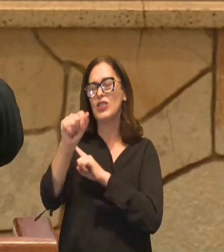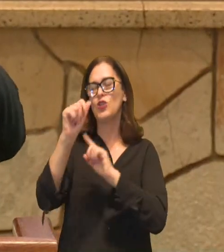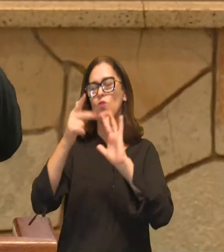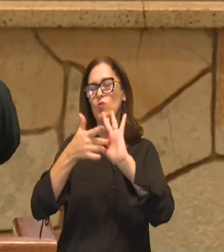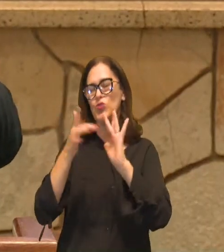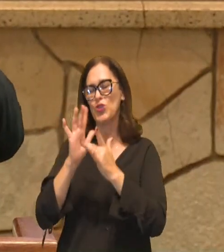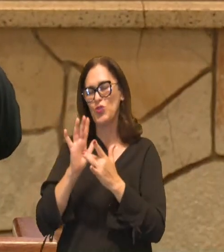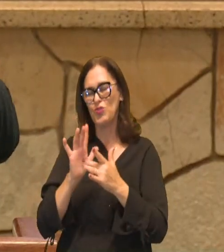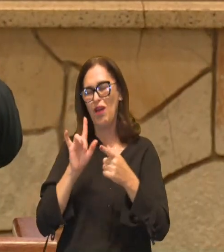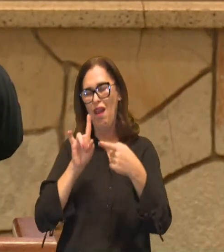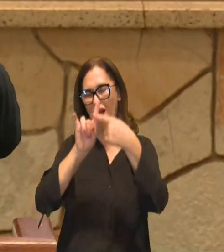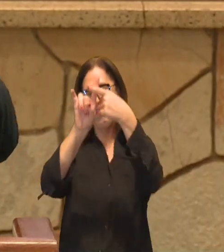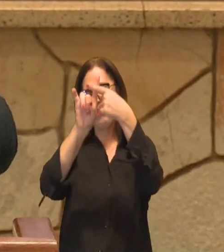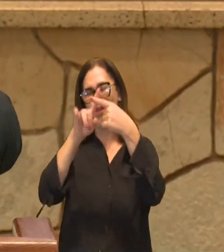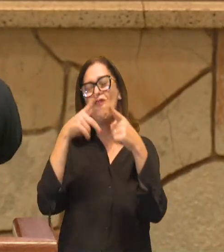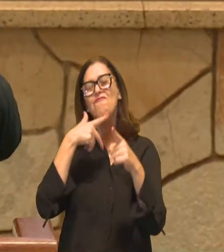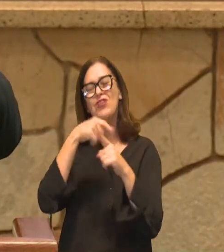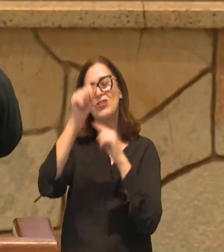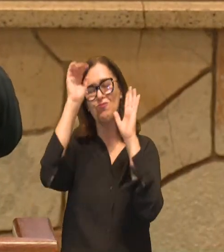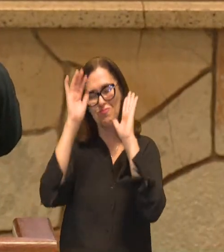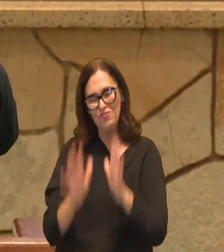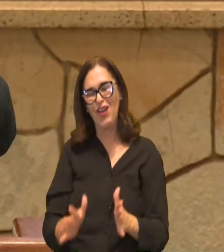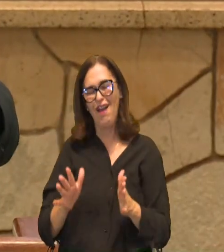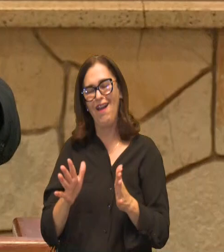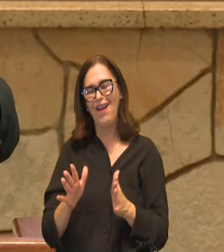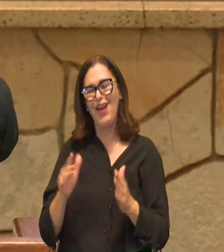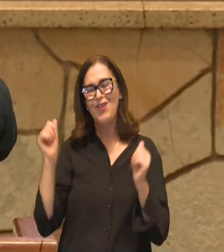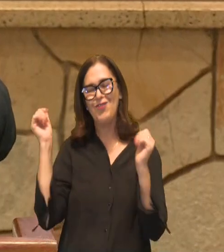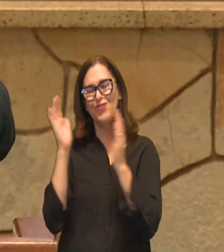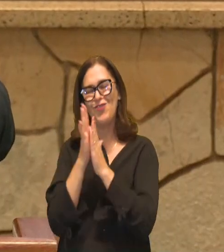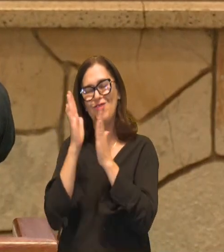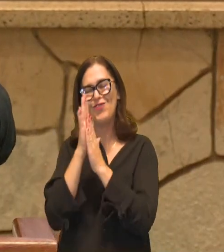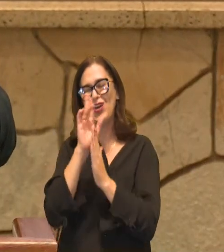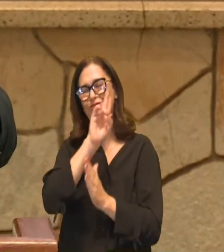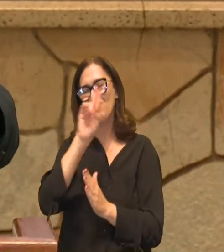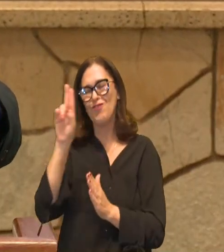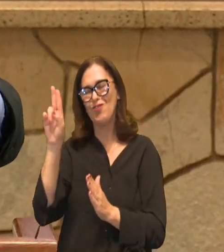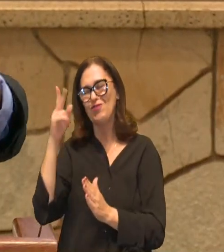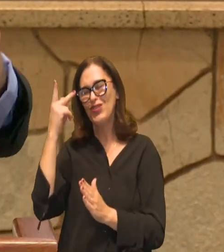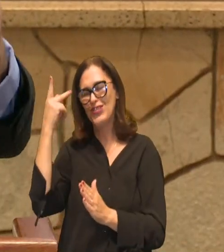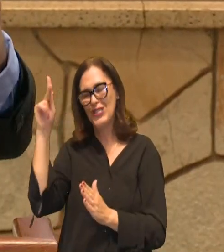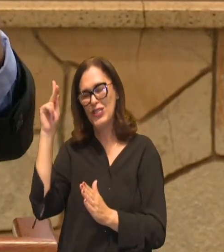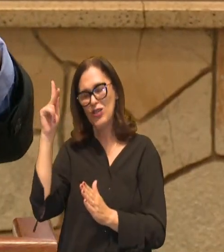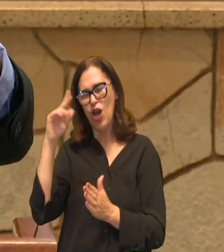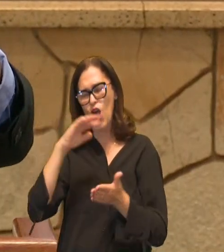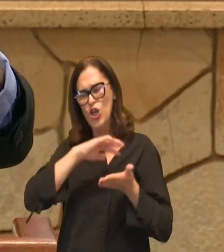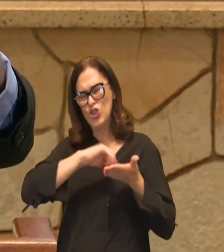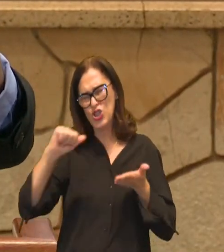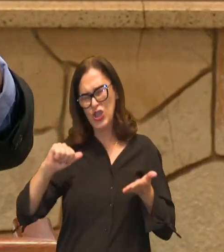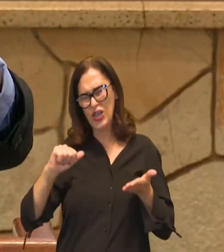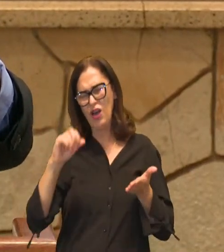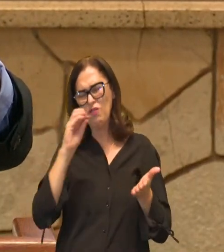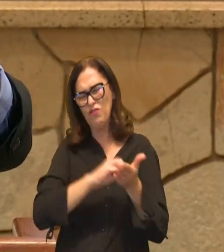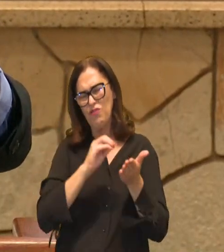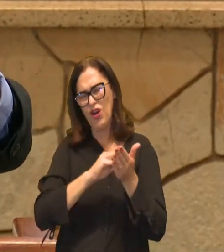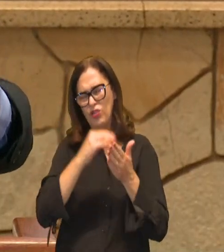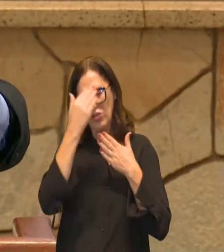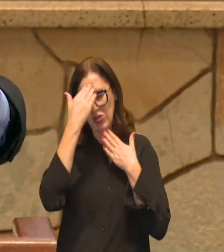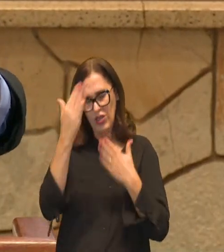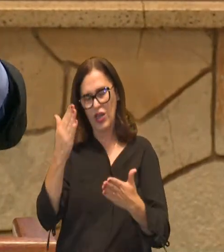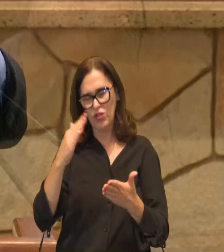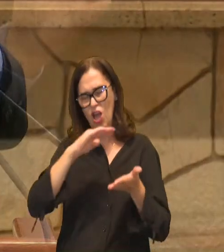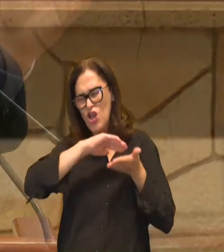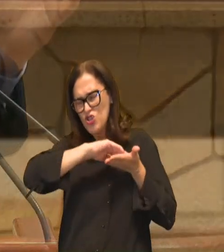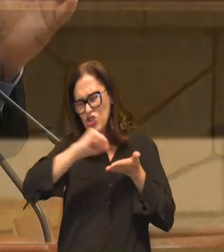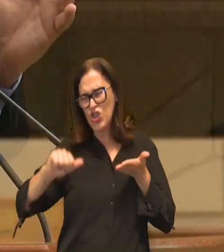vencida e foi vencida na cruz do Calvário, Pai. Louvado seja o teu nome. Retira de nós a ingratidão, Senhor. Retira